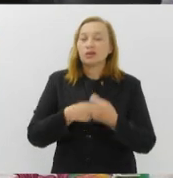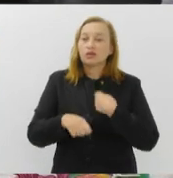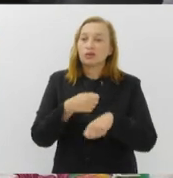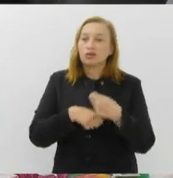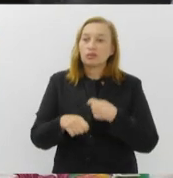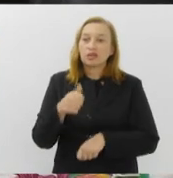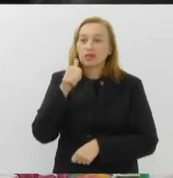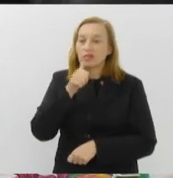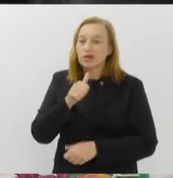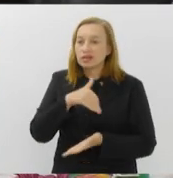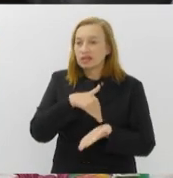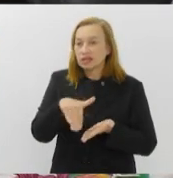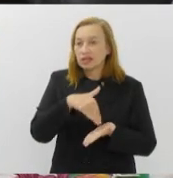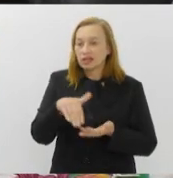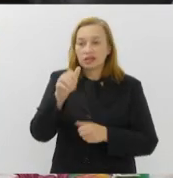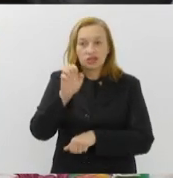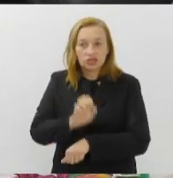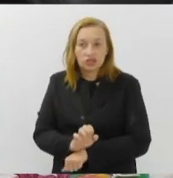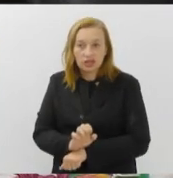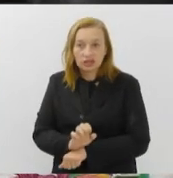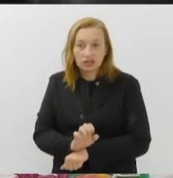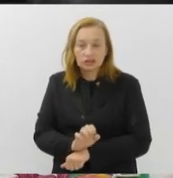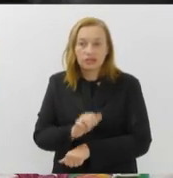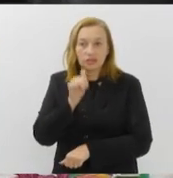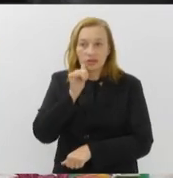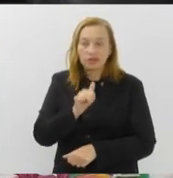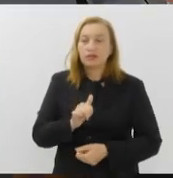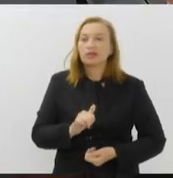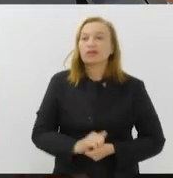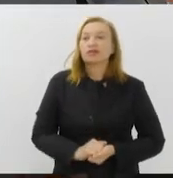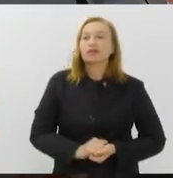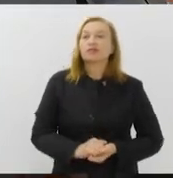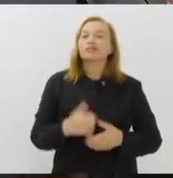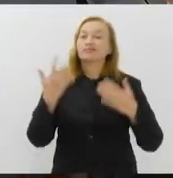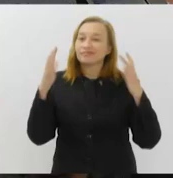da Secretaria de Estado da Mulher.